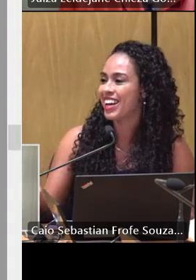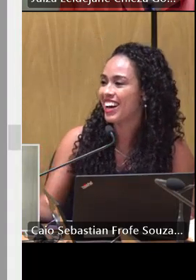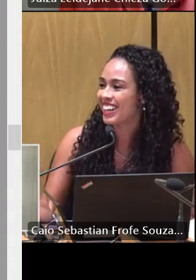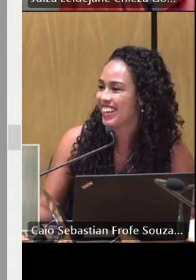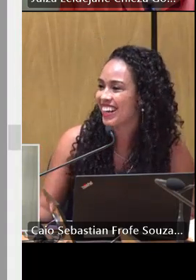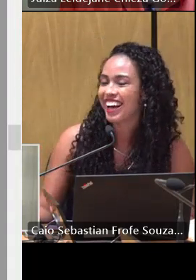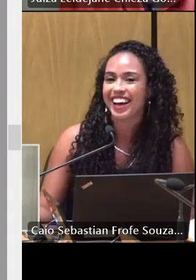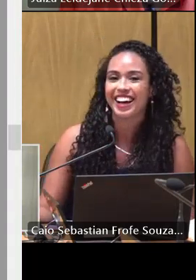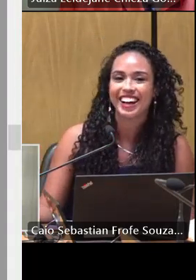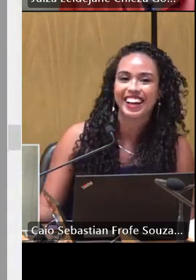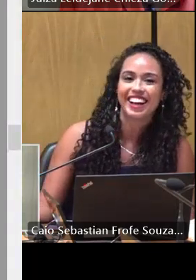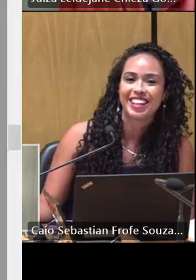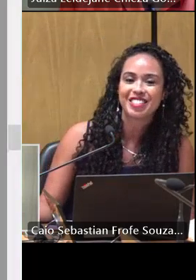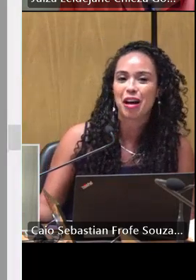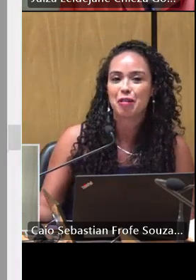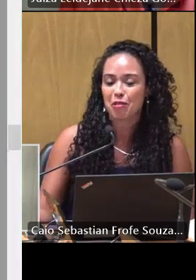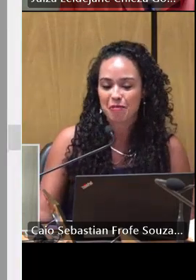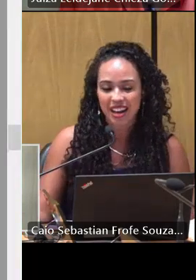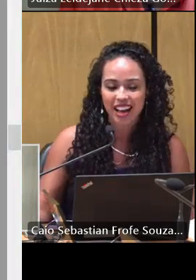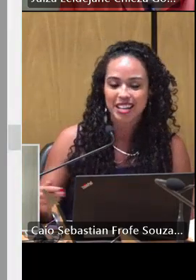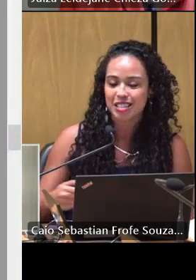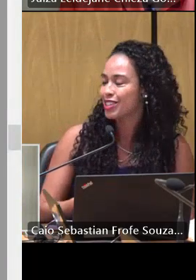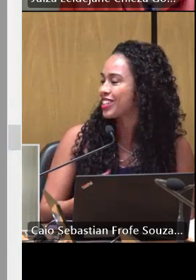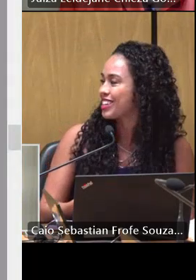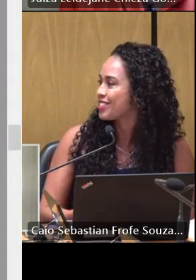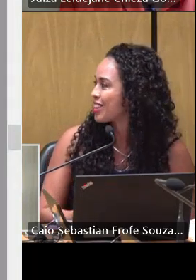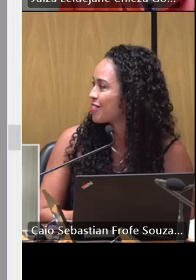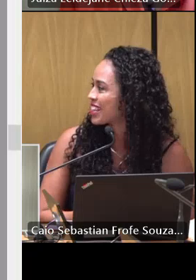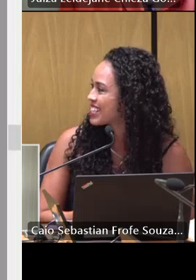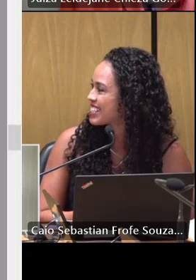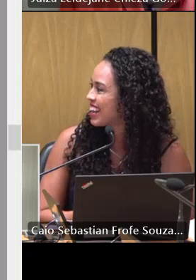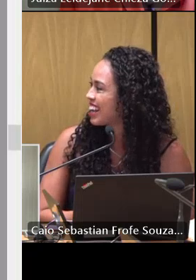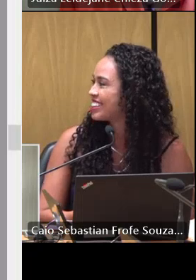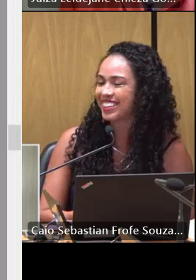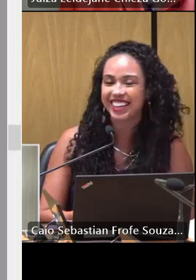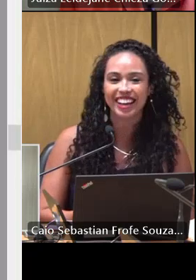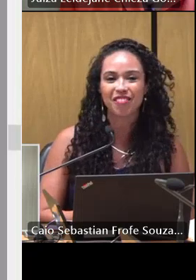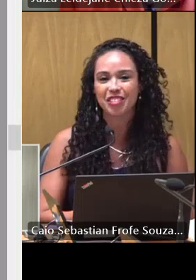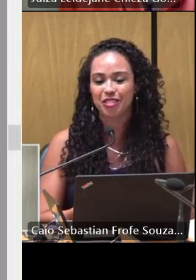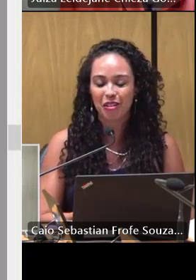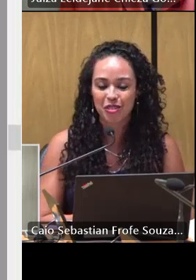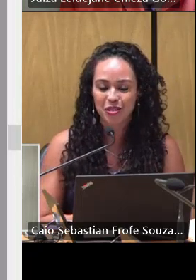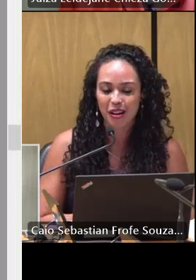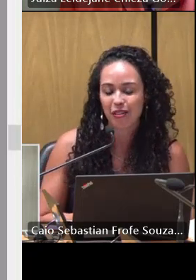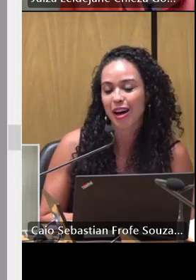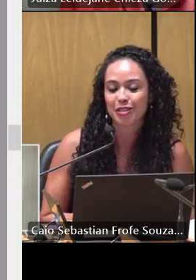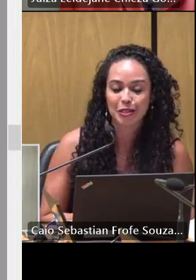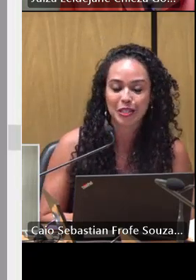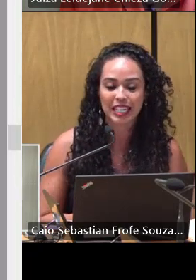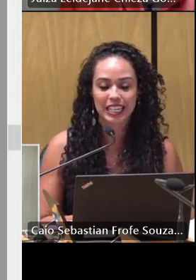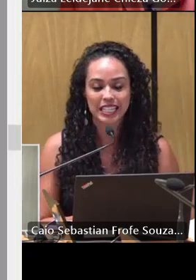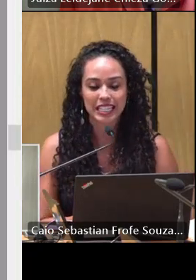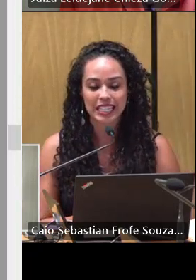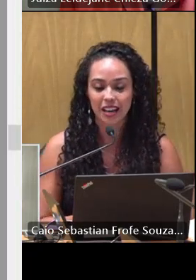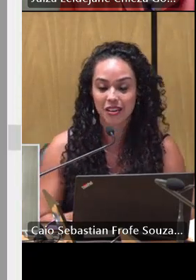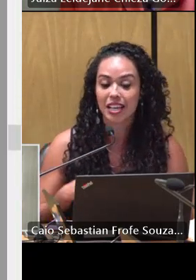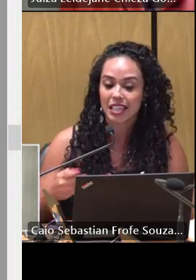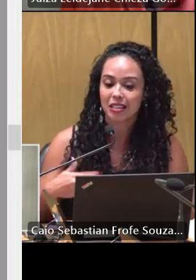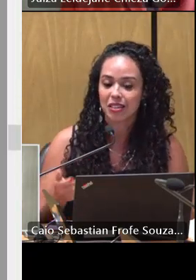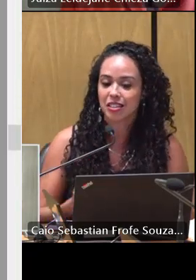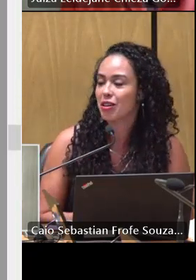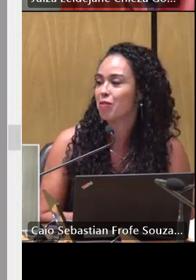ampliar né a a sua própria casa as crianças estavam crescendo né fazendo novos quartos PR as crianças e